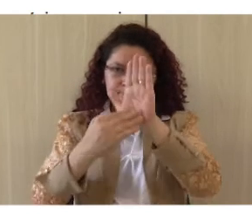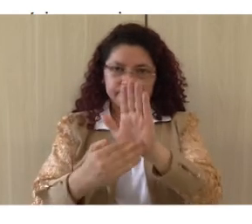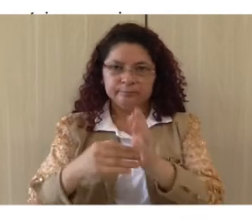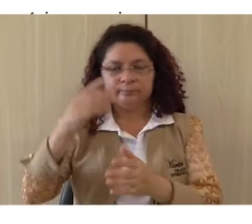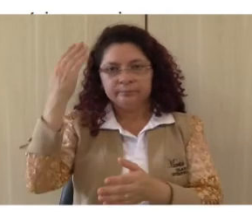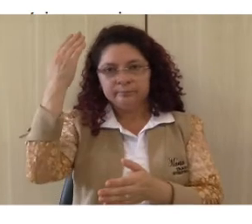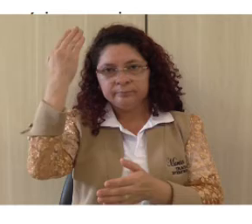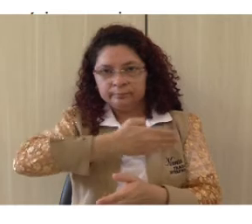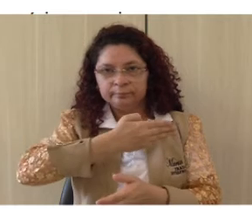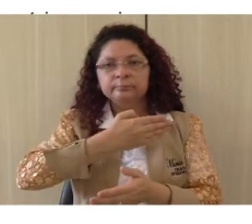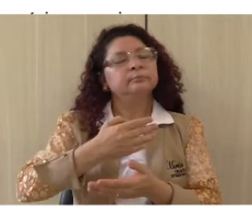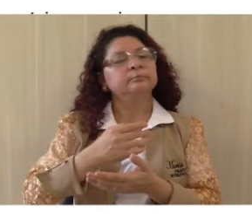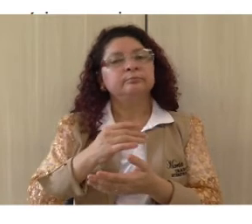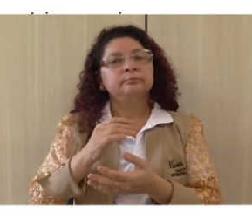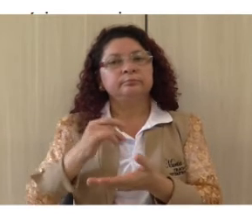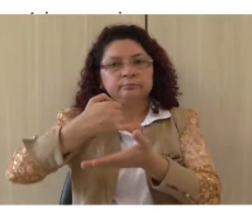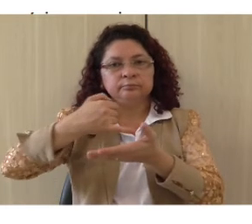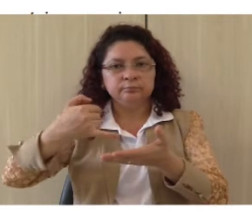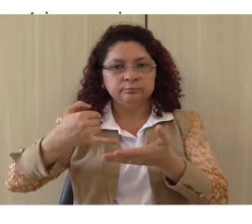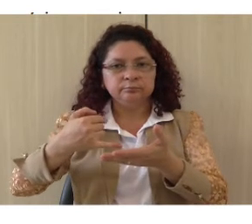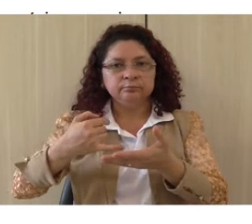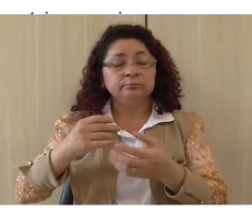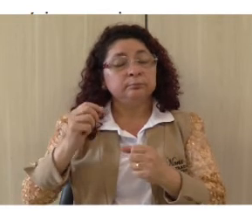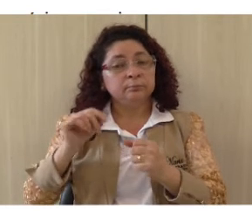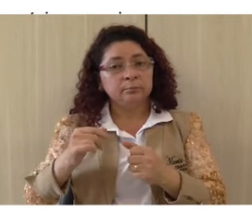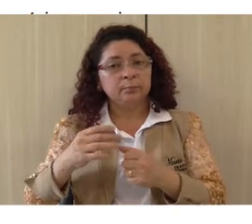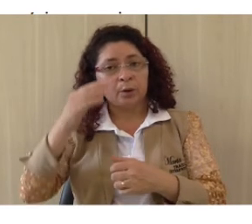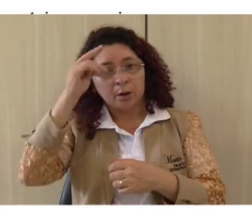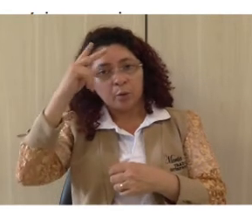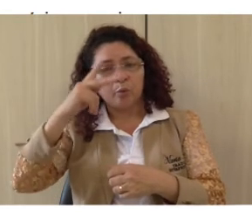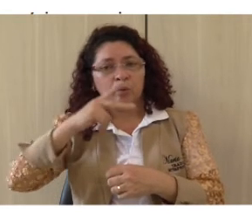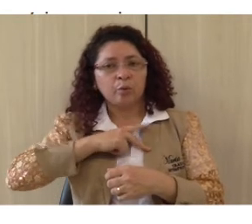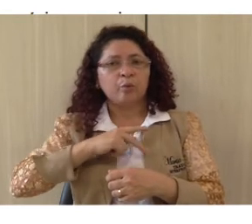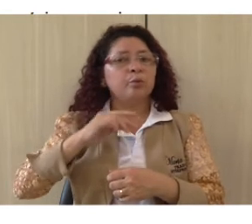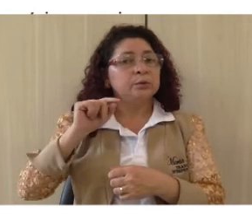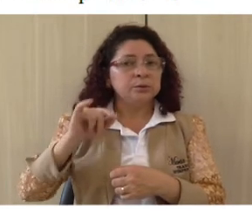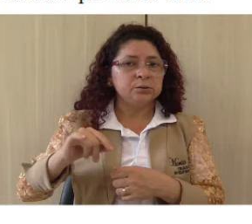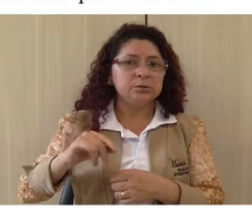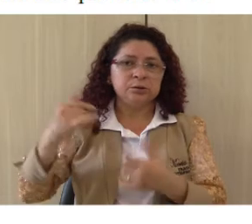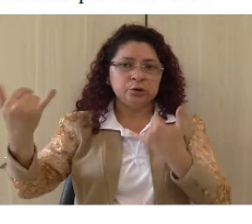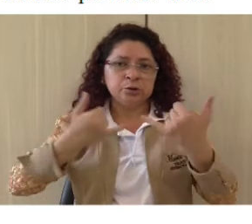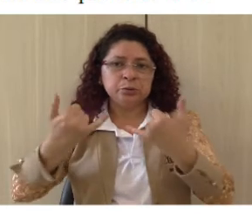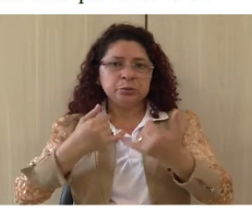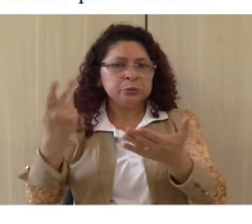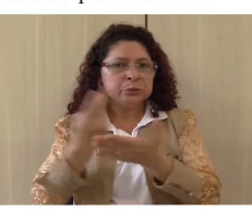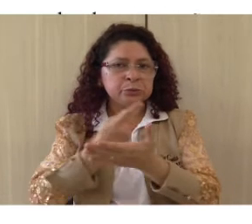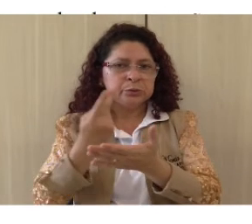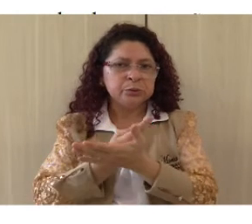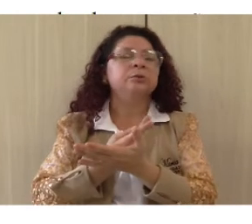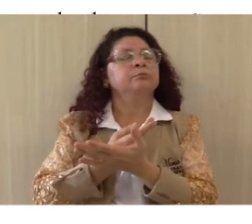no formulário de inscrição, assumindo as consequências por quaisquer informações incompatíveis.